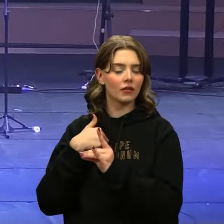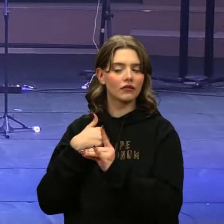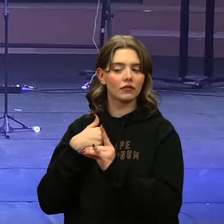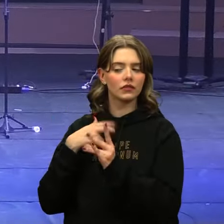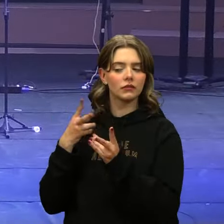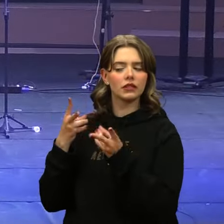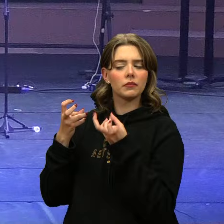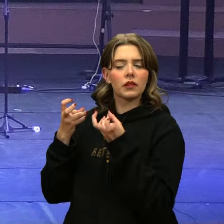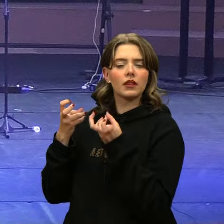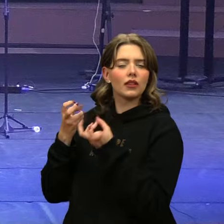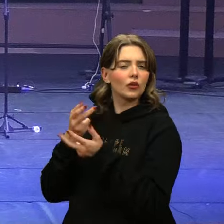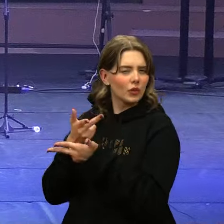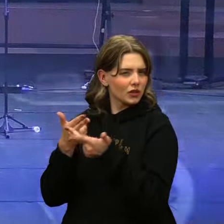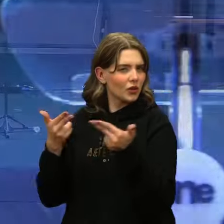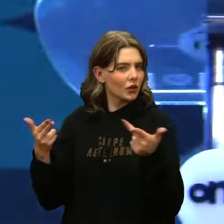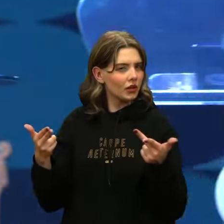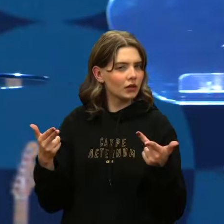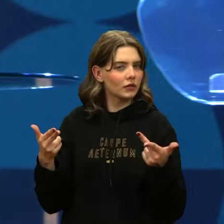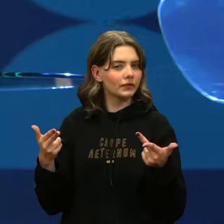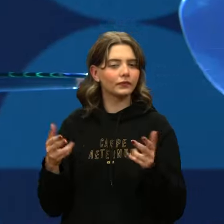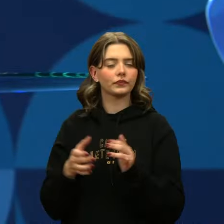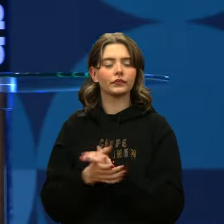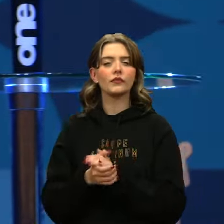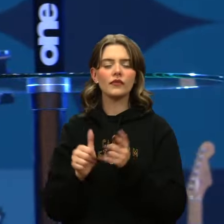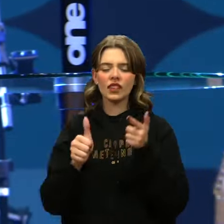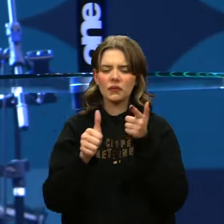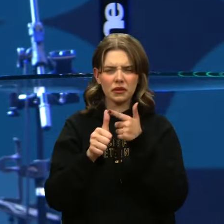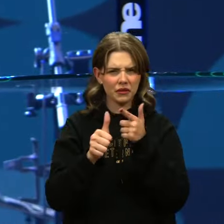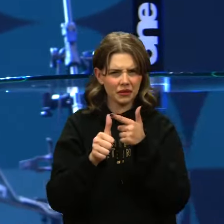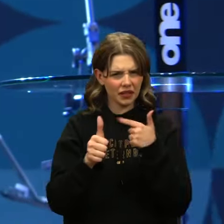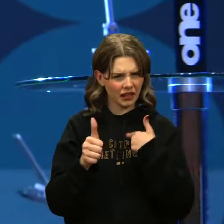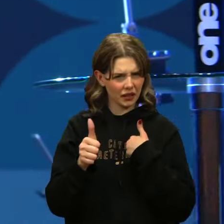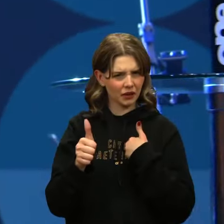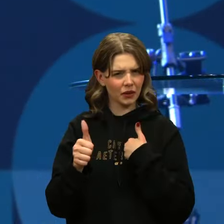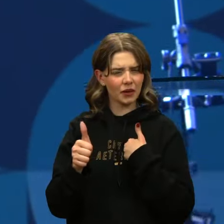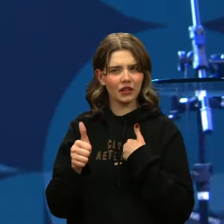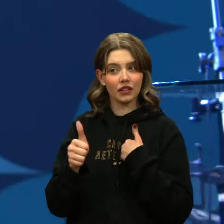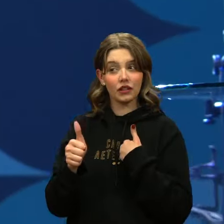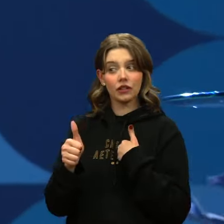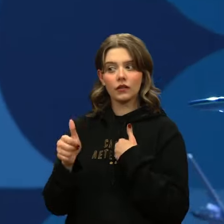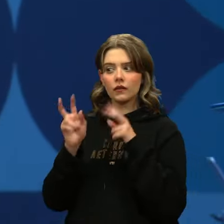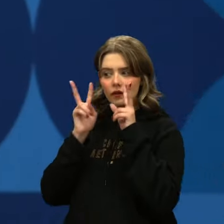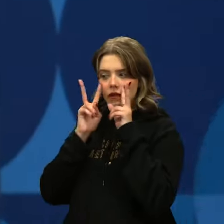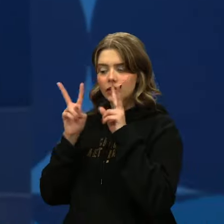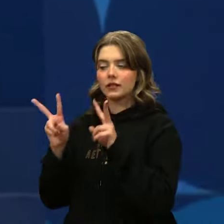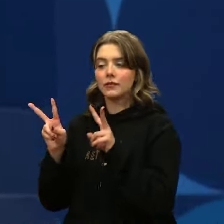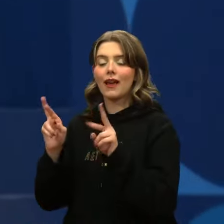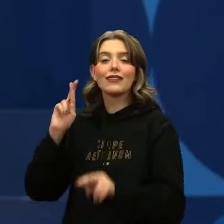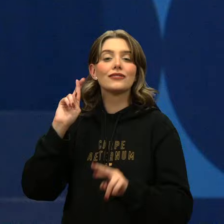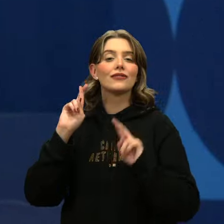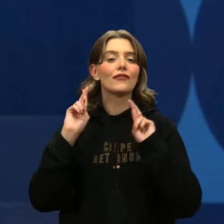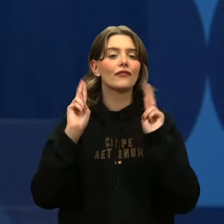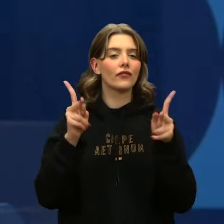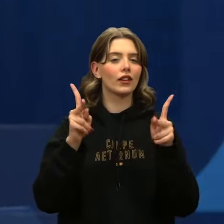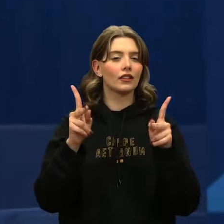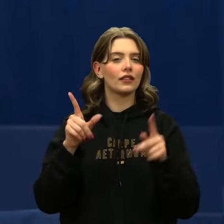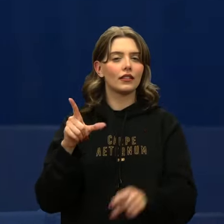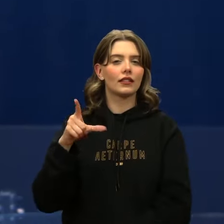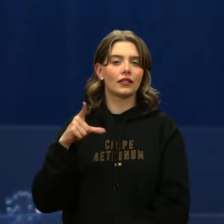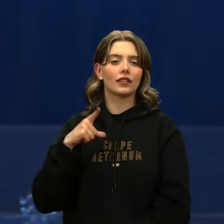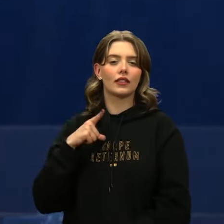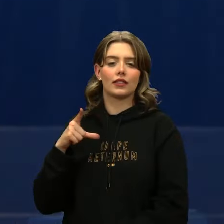em algumas coisas. Uma das coisas que eu reparei é a diferença da maneira de tratar